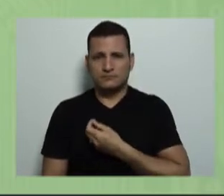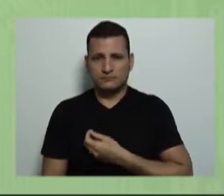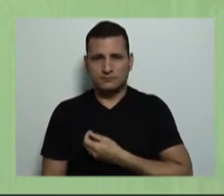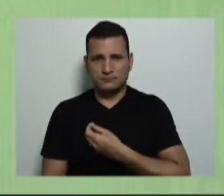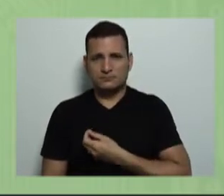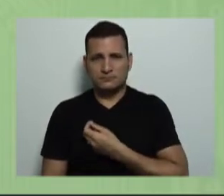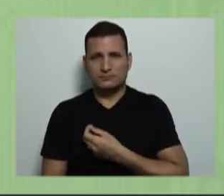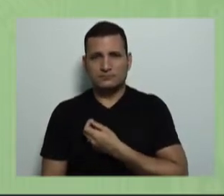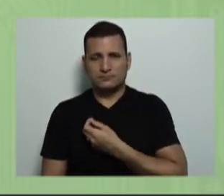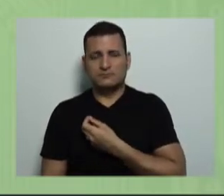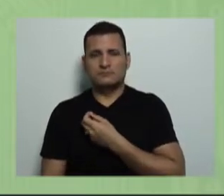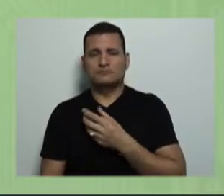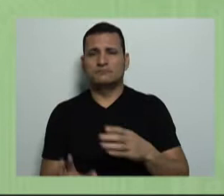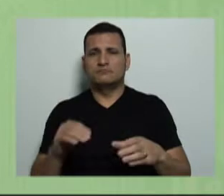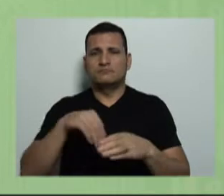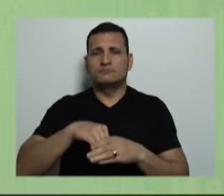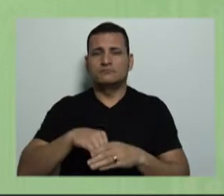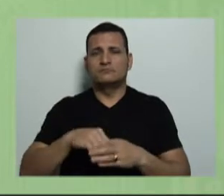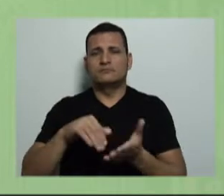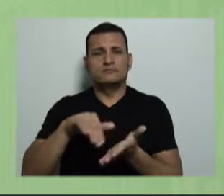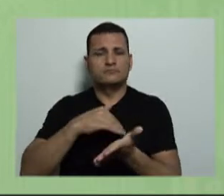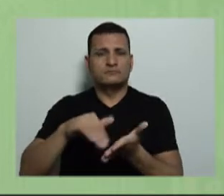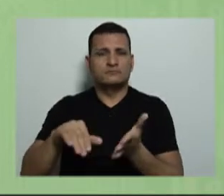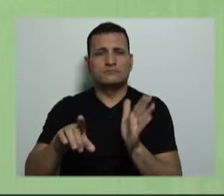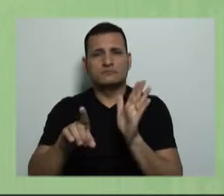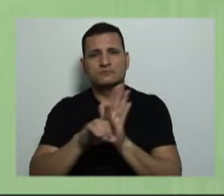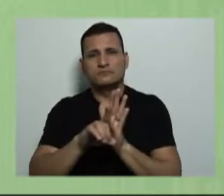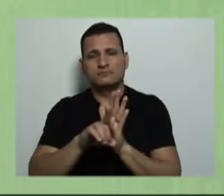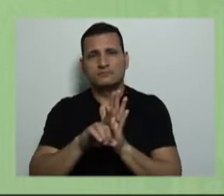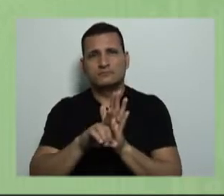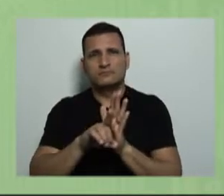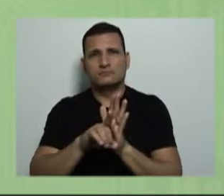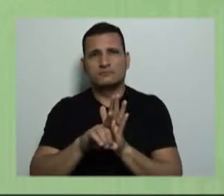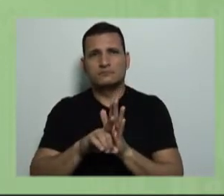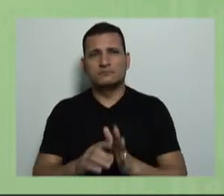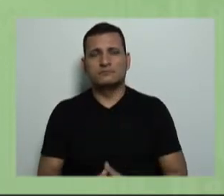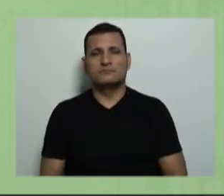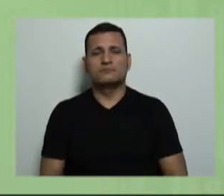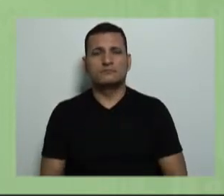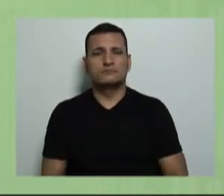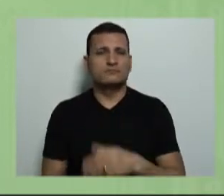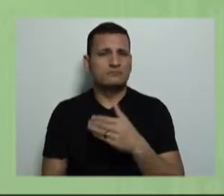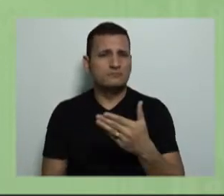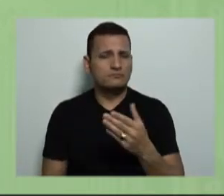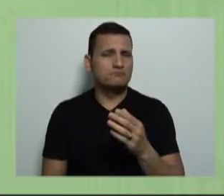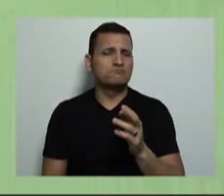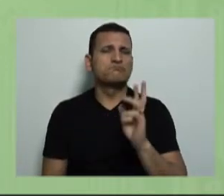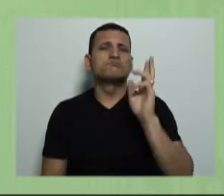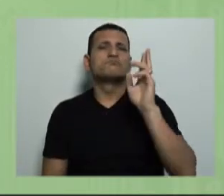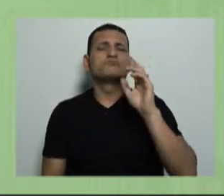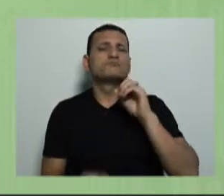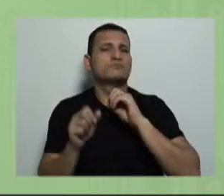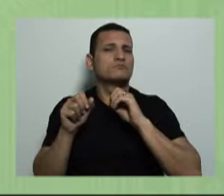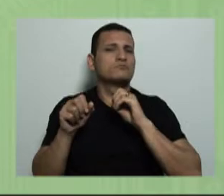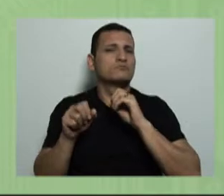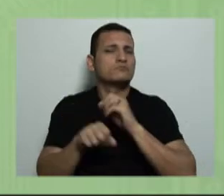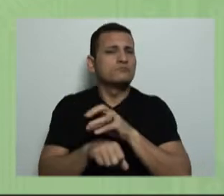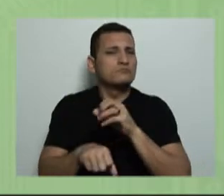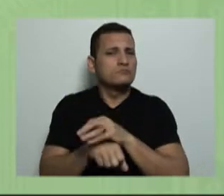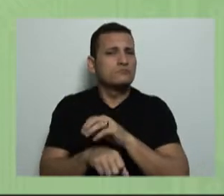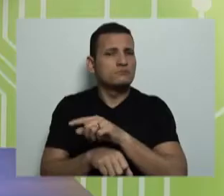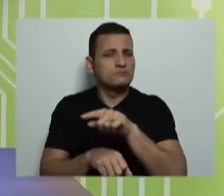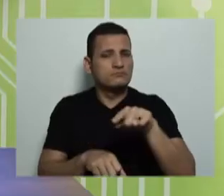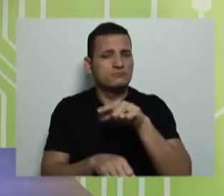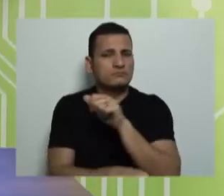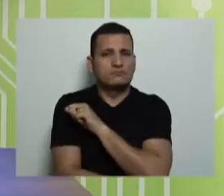à Secretaria Estadual de Educação. Então, pessoal, quem que vai orientar esses alunos aí? Vão ser os